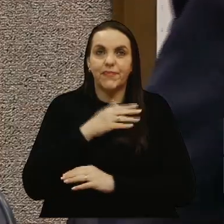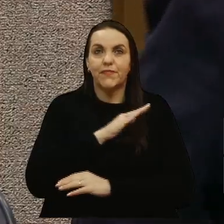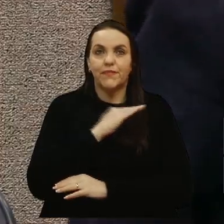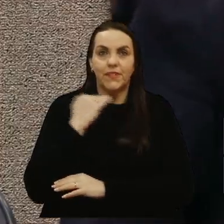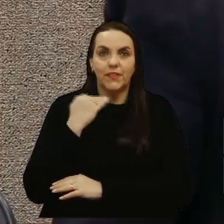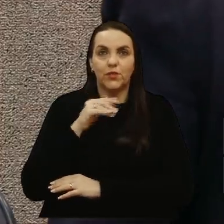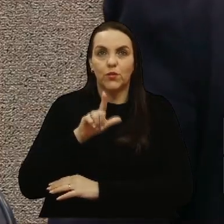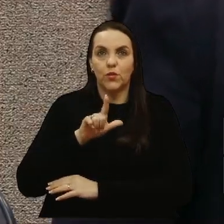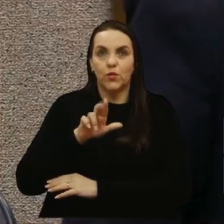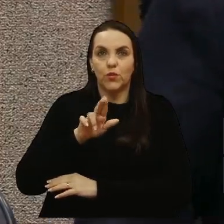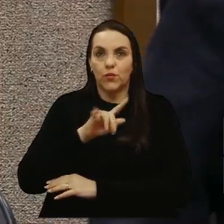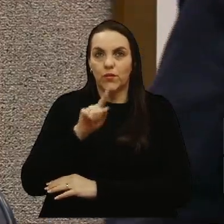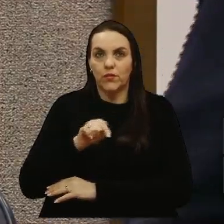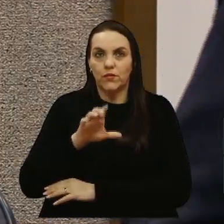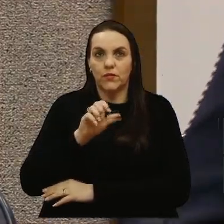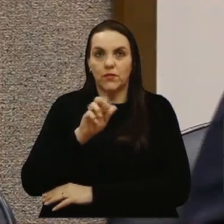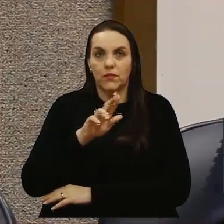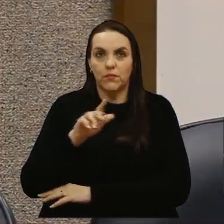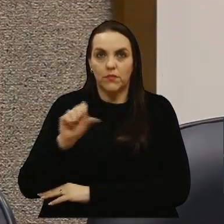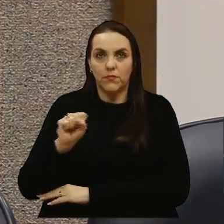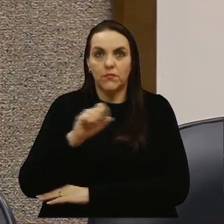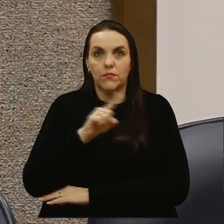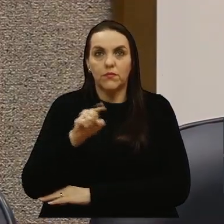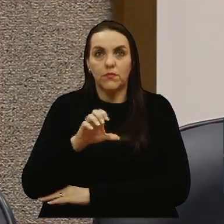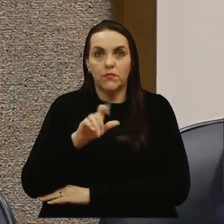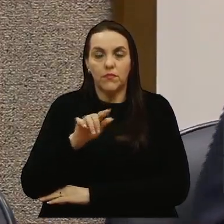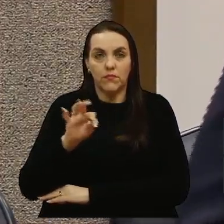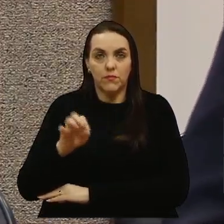Olete, proprietário do Calhambeque.